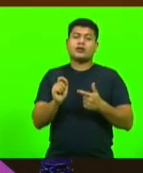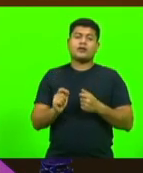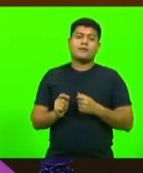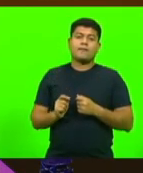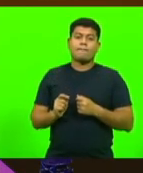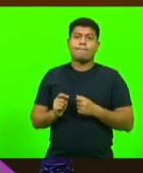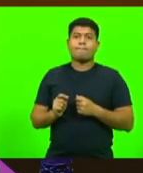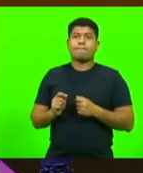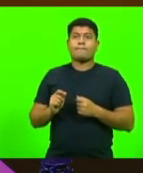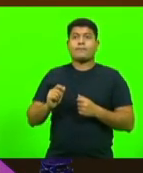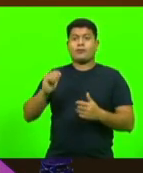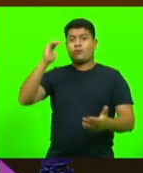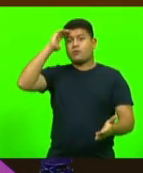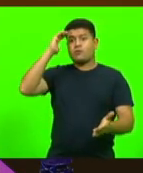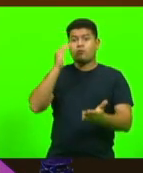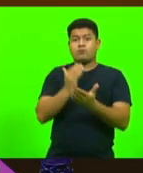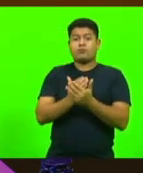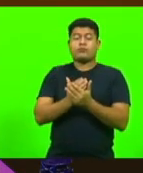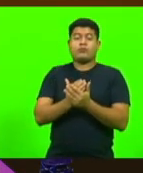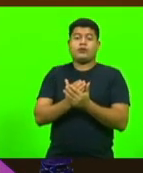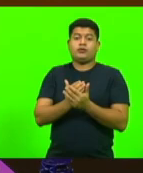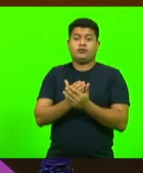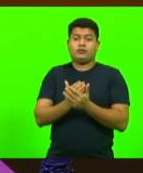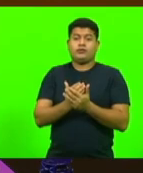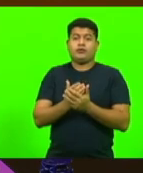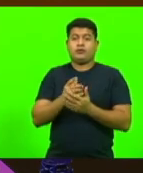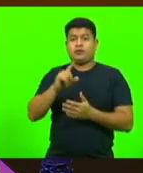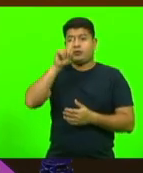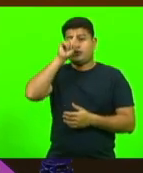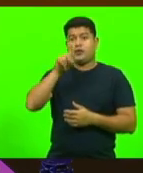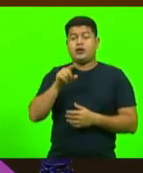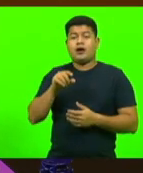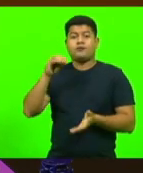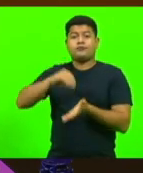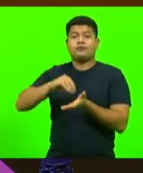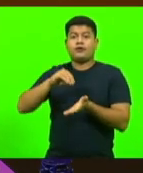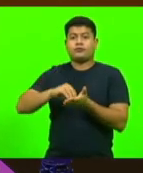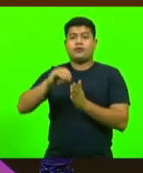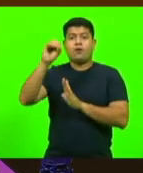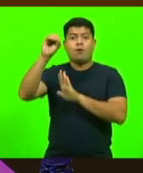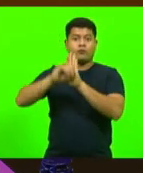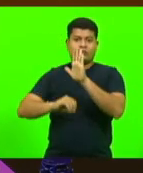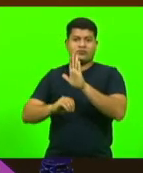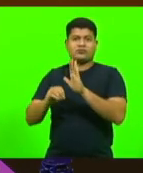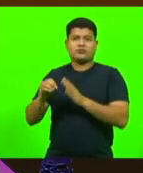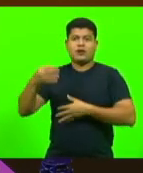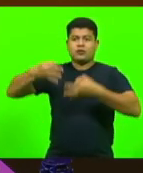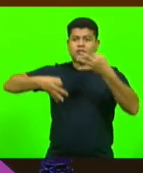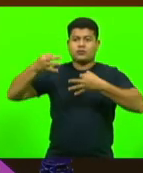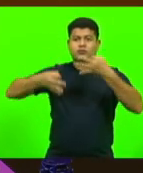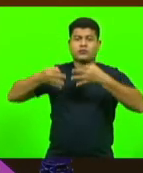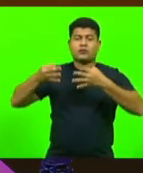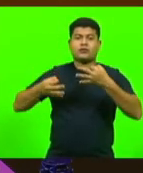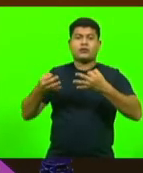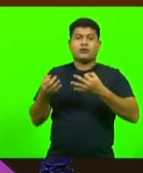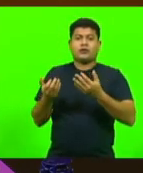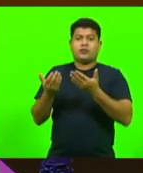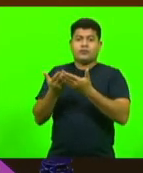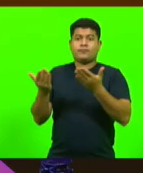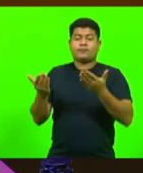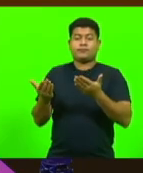cumprimento de mandados nós temos um problema e falta de oficial de justiça né as comarcas demanda por oficial de justiça